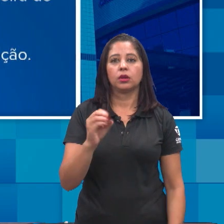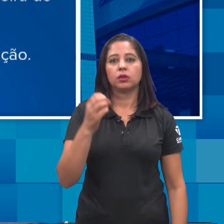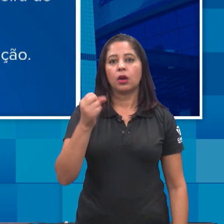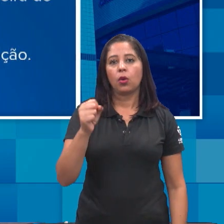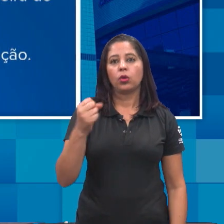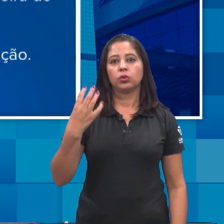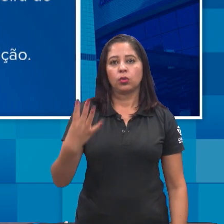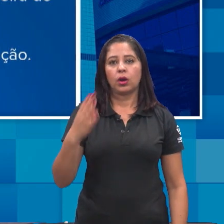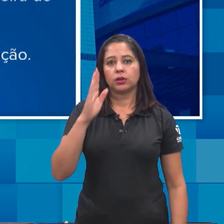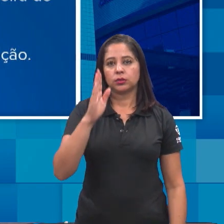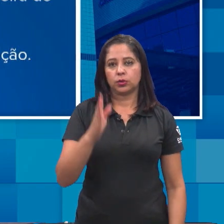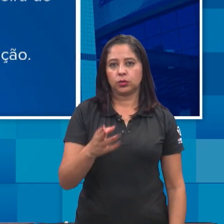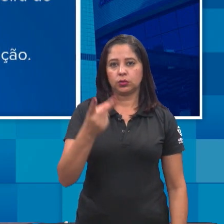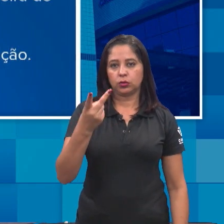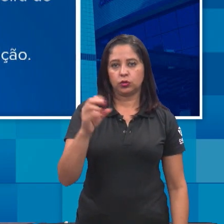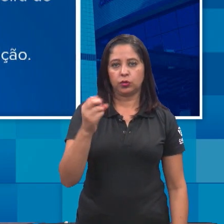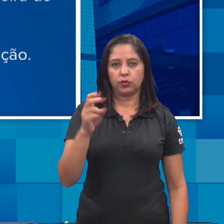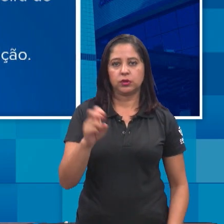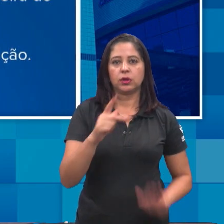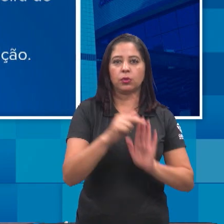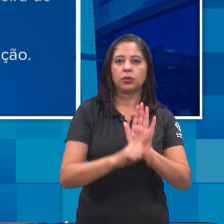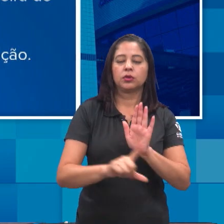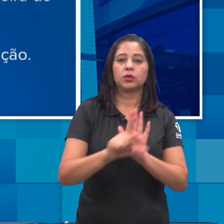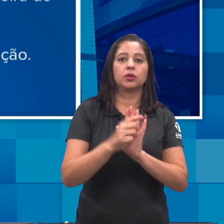5084/2025, projeto de lei número